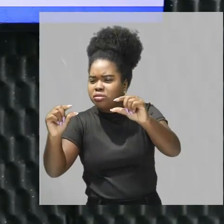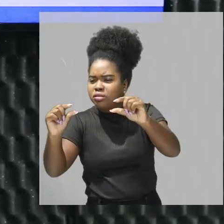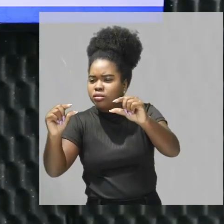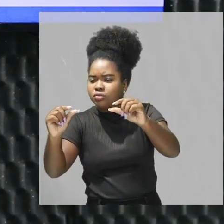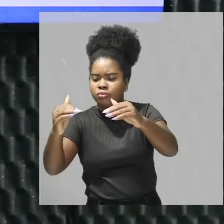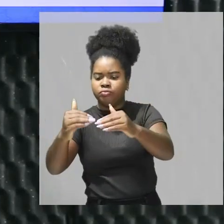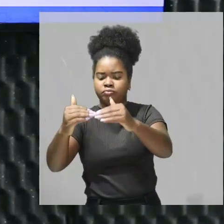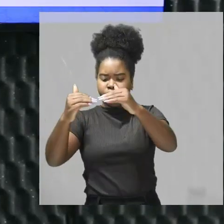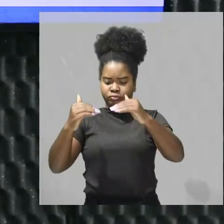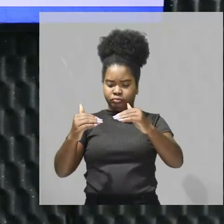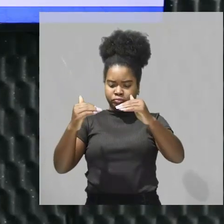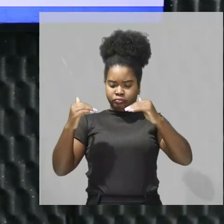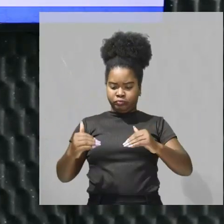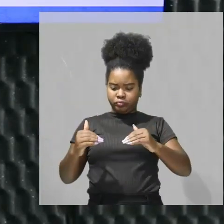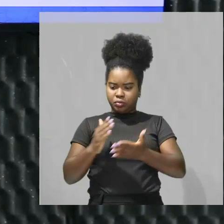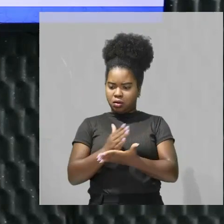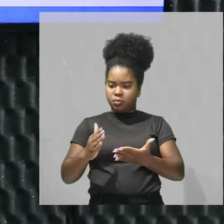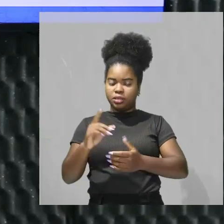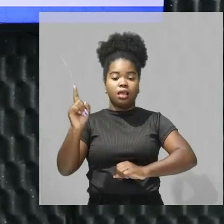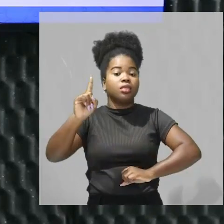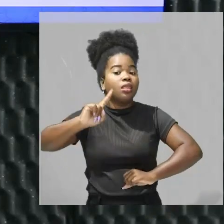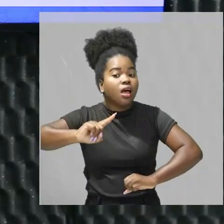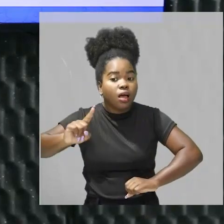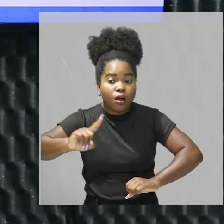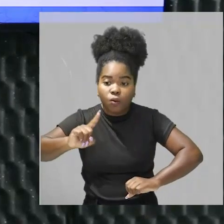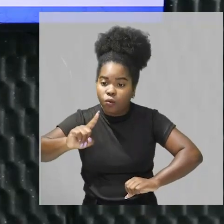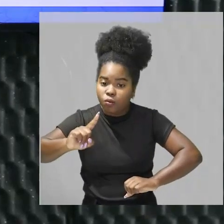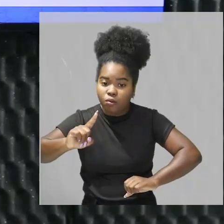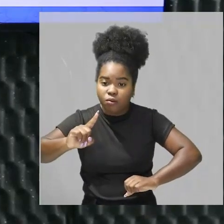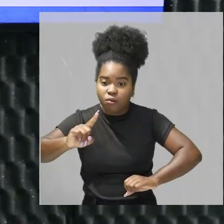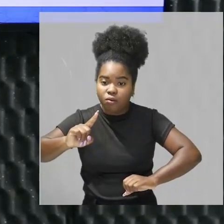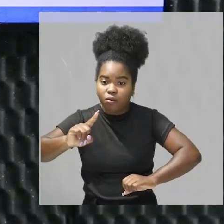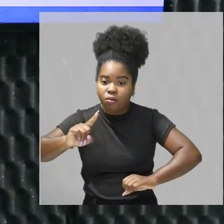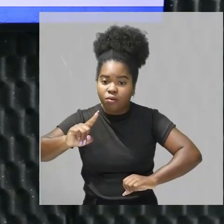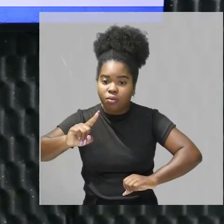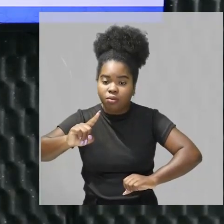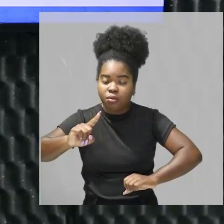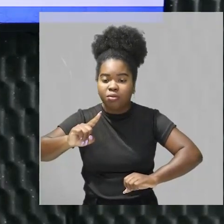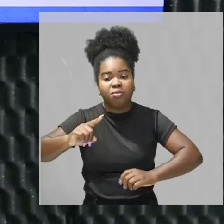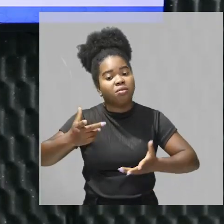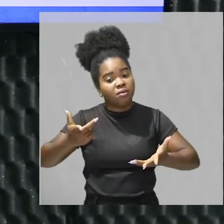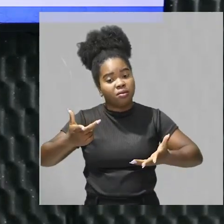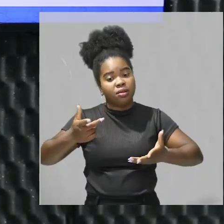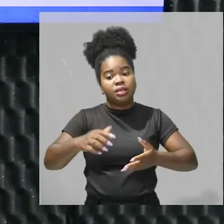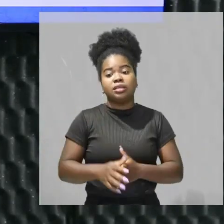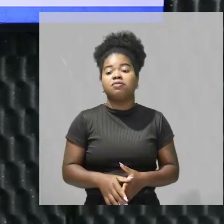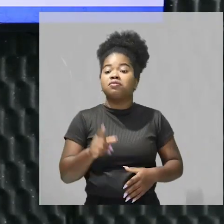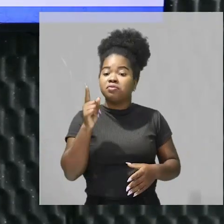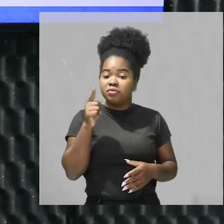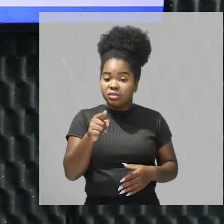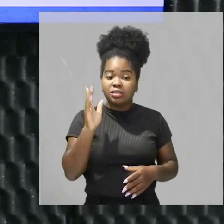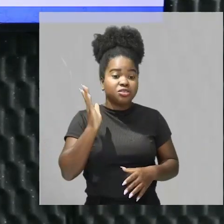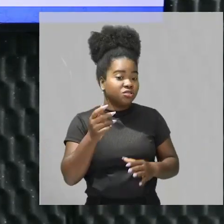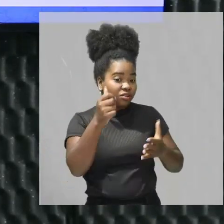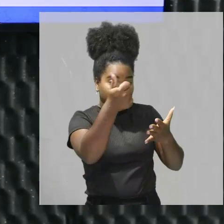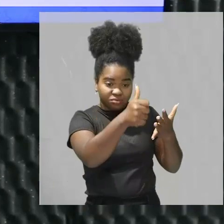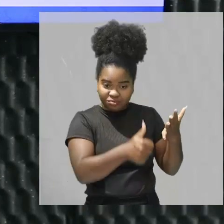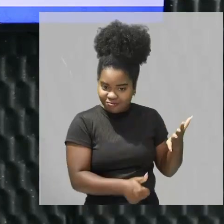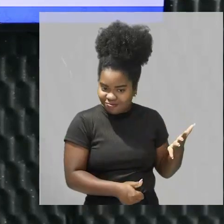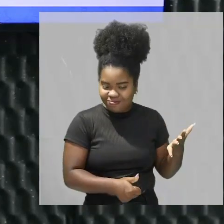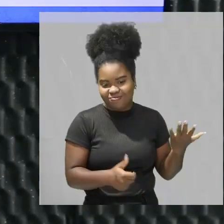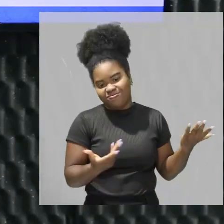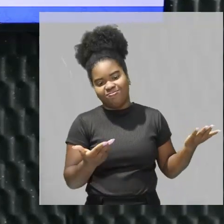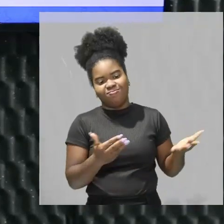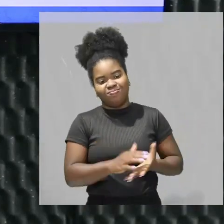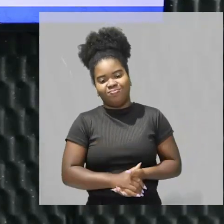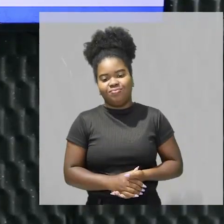Não. Na verdade, essa linha que vocês escreveram o título, ela já está contando como uma das linhas da redação, certo?